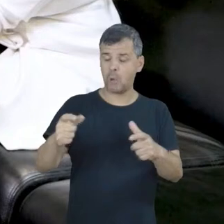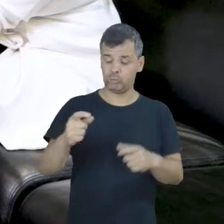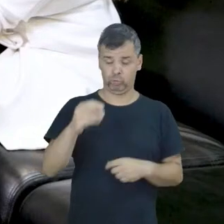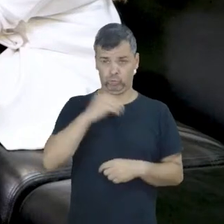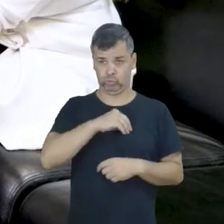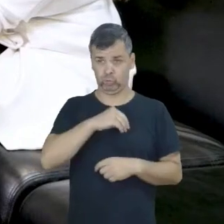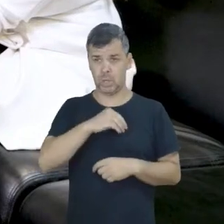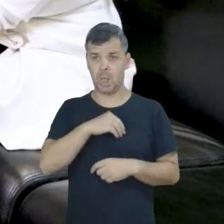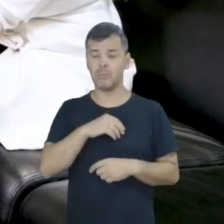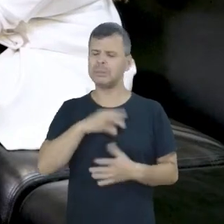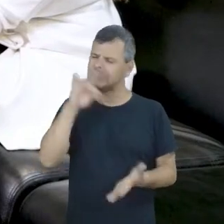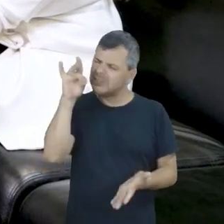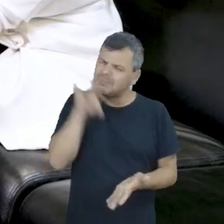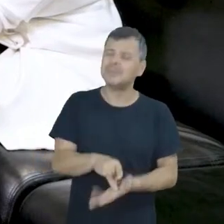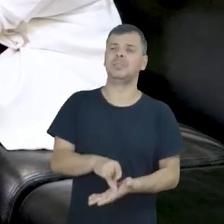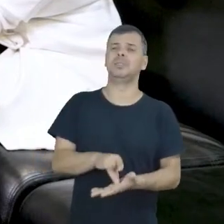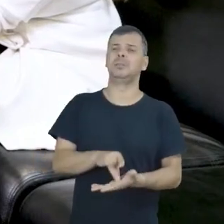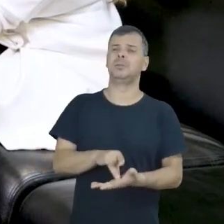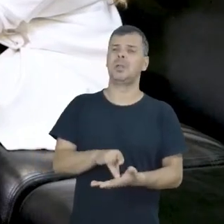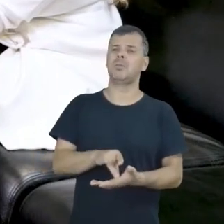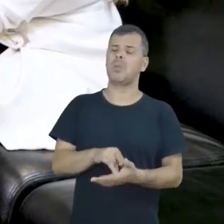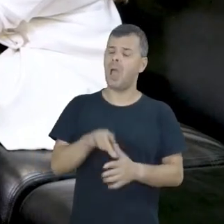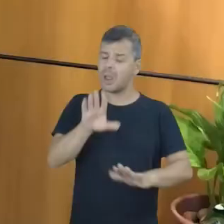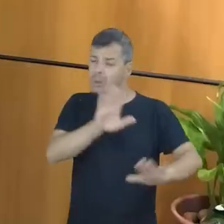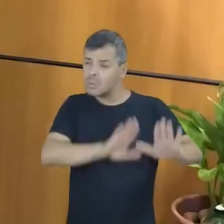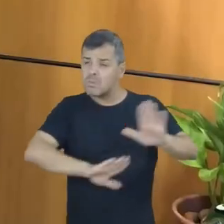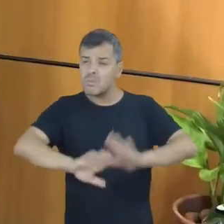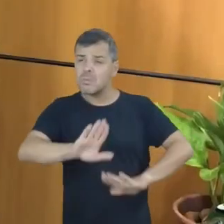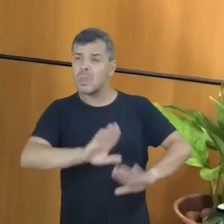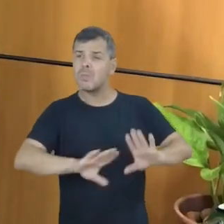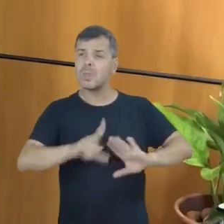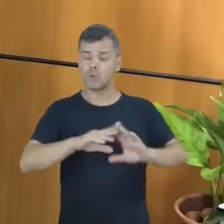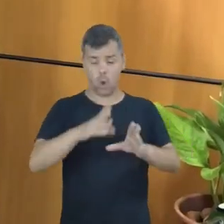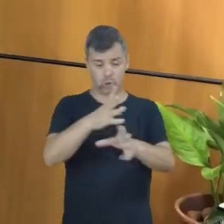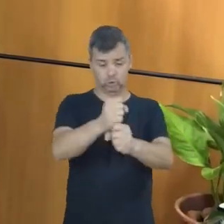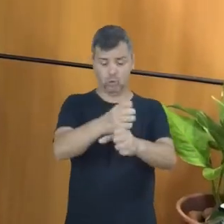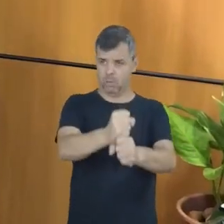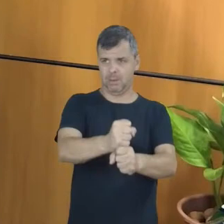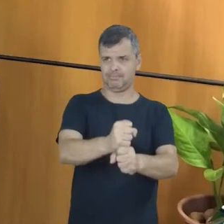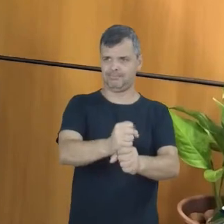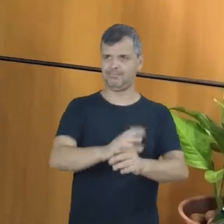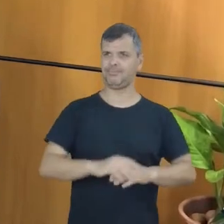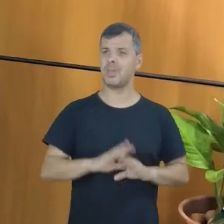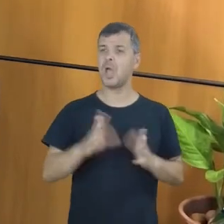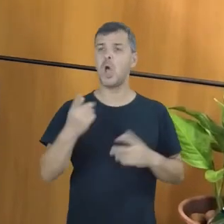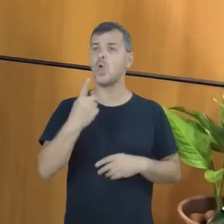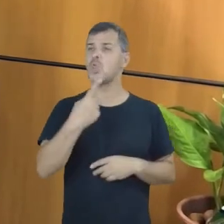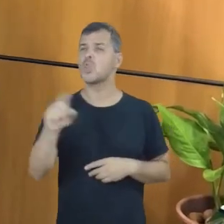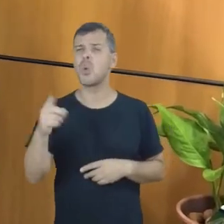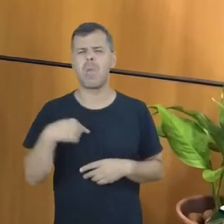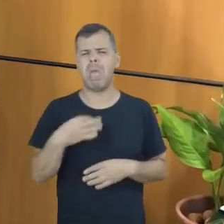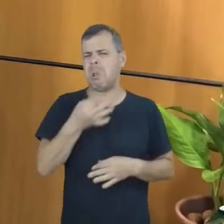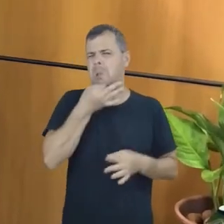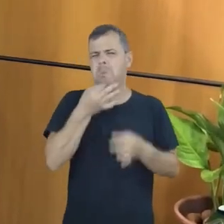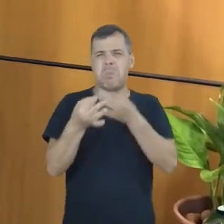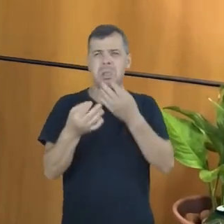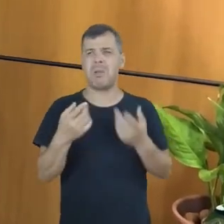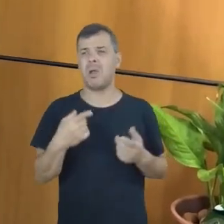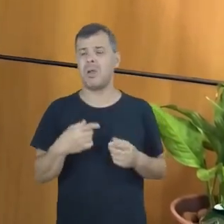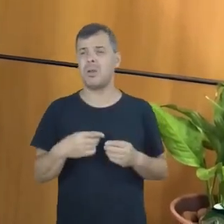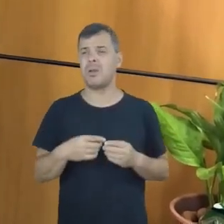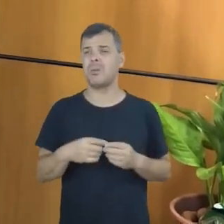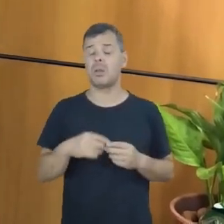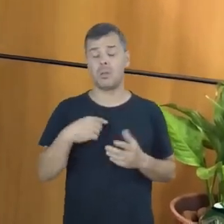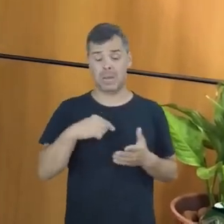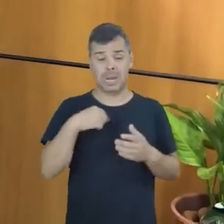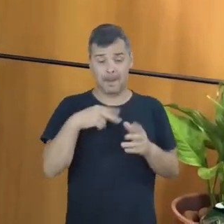Tenha certeza disso. Trabalhe com seriedade, tranquilidade. É só fazer conta. Ou seja, não entra no que estão te dizendo, olha o